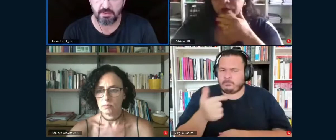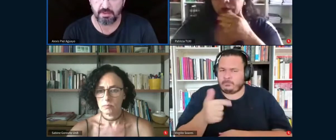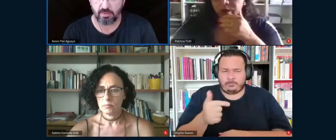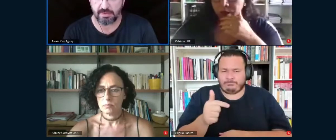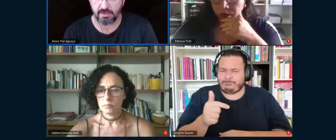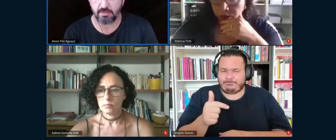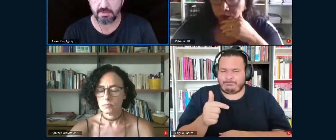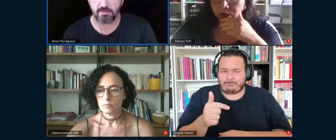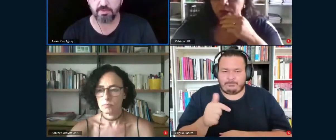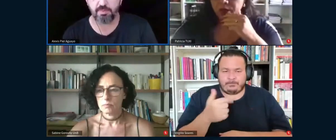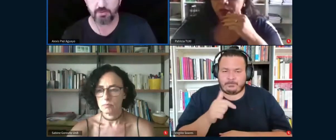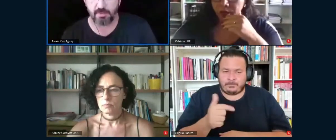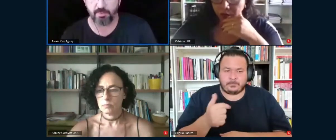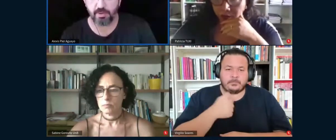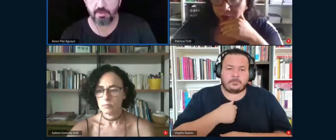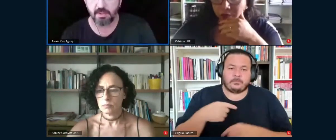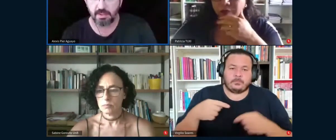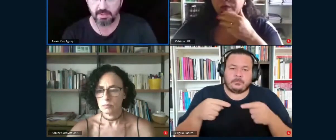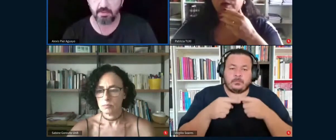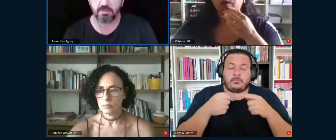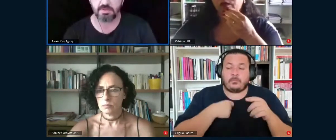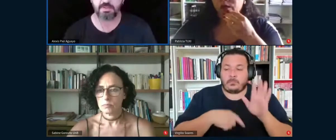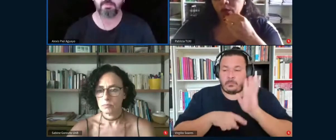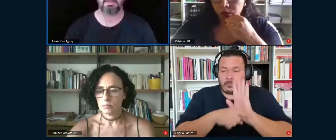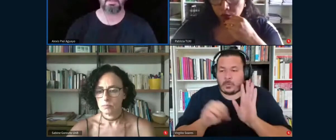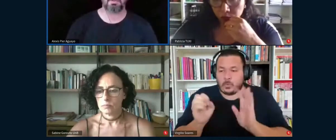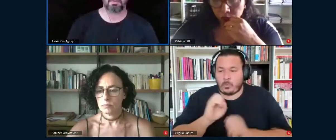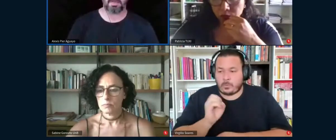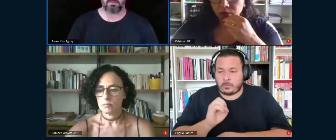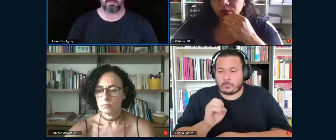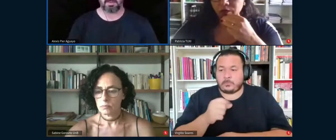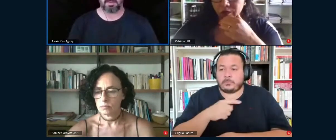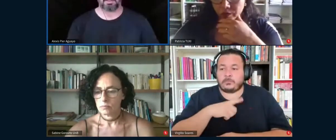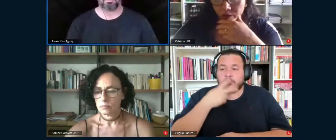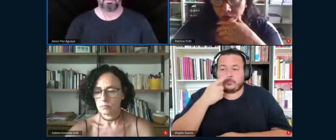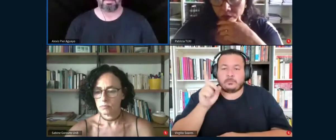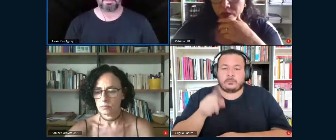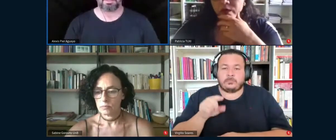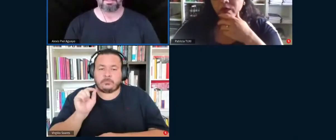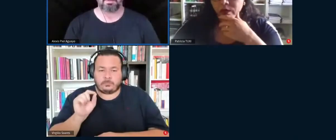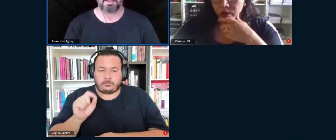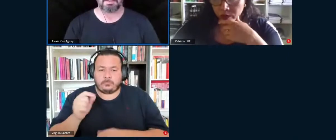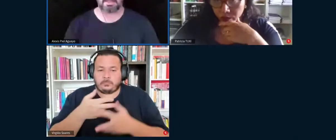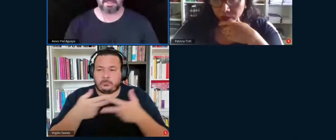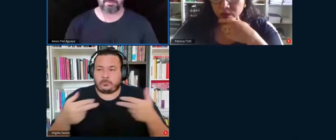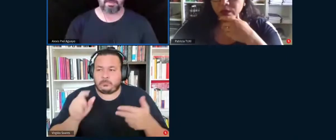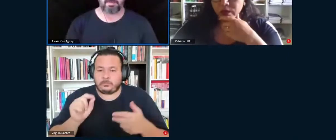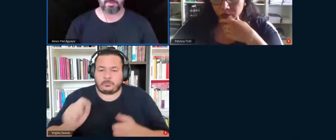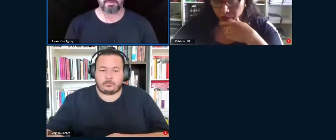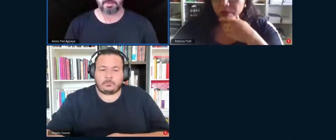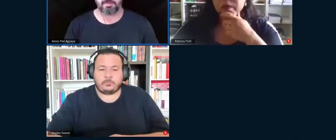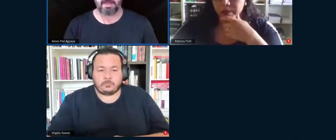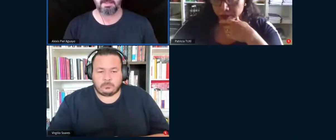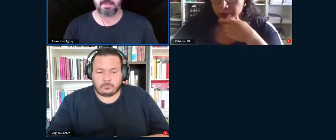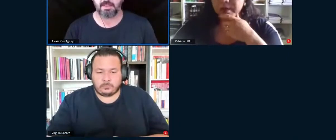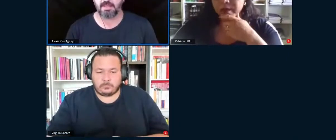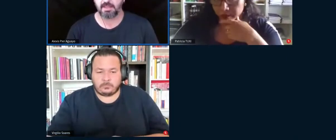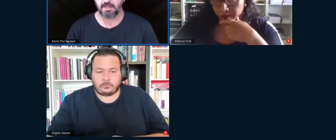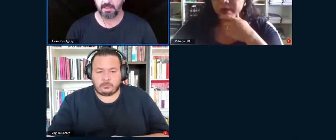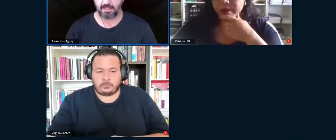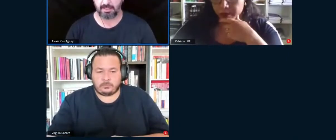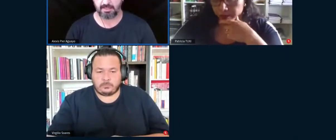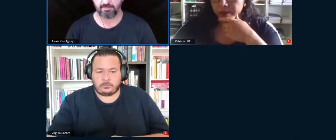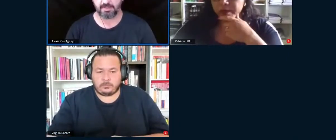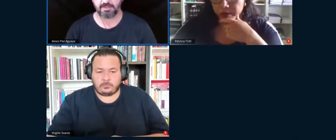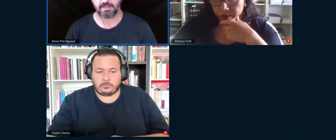existe a situação de apoio. Inclusive, isso é uma das categorias que a FebraPills, no seu